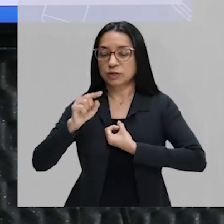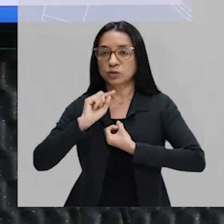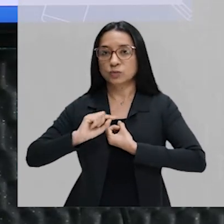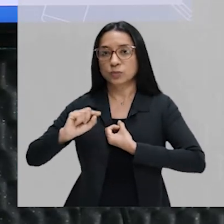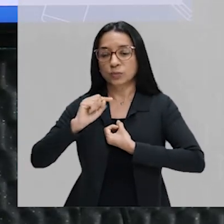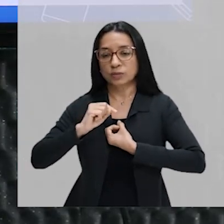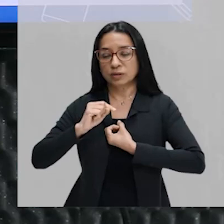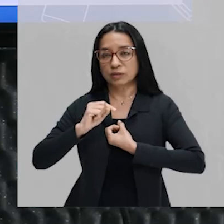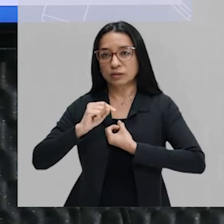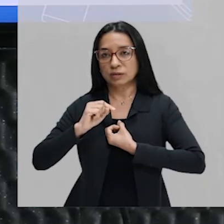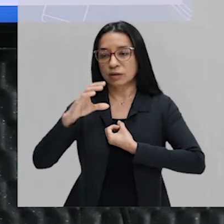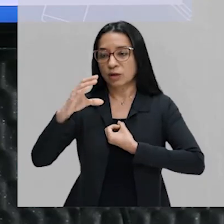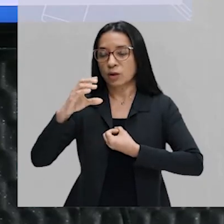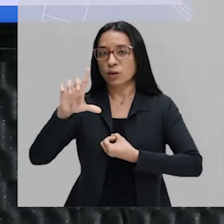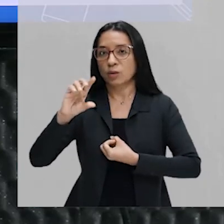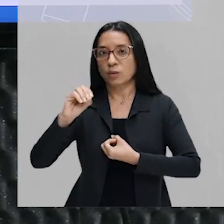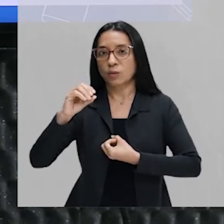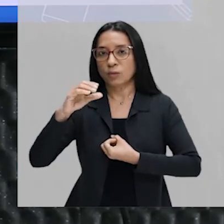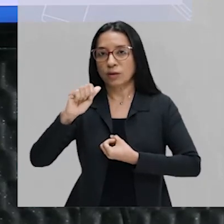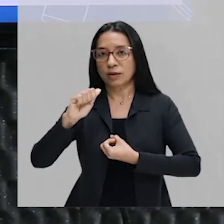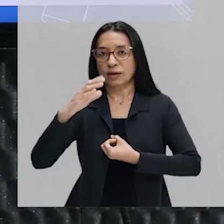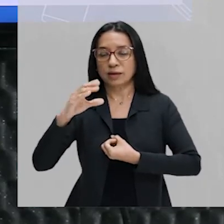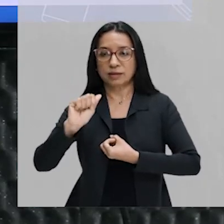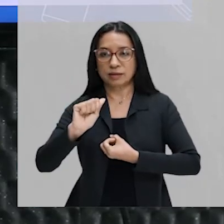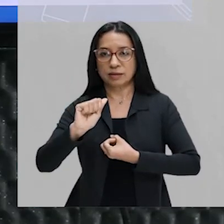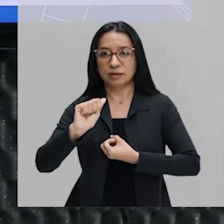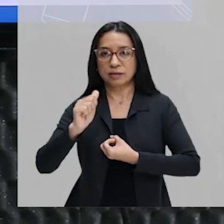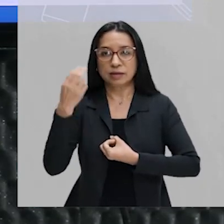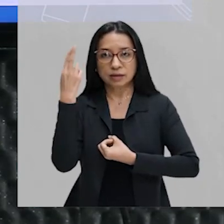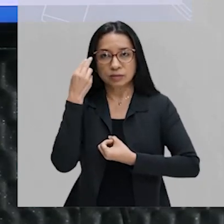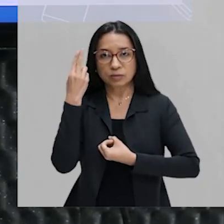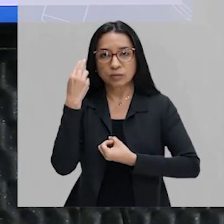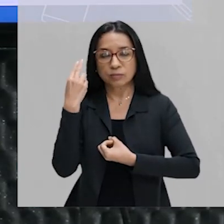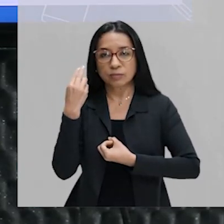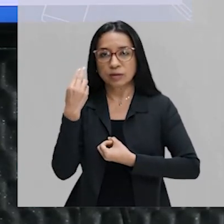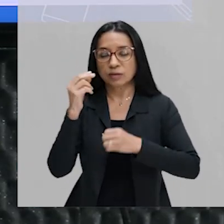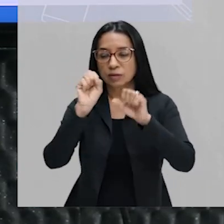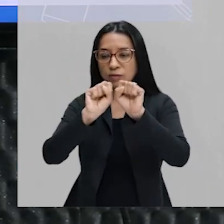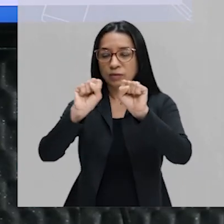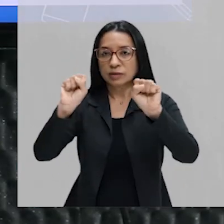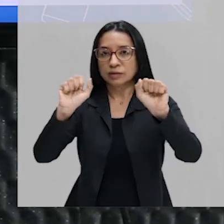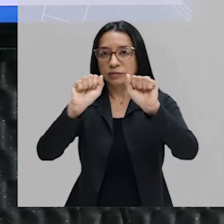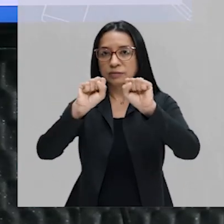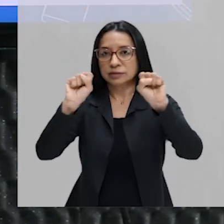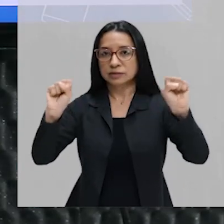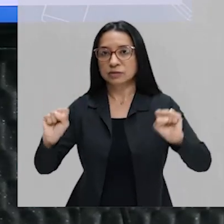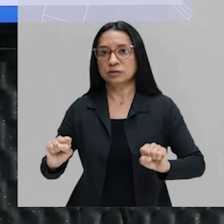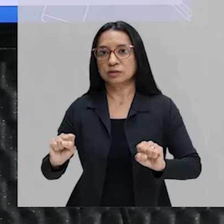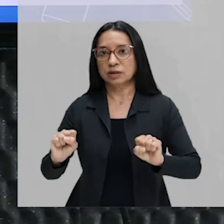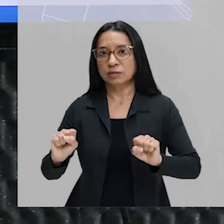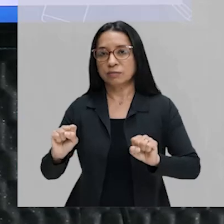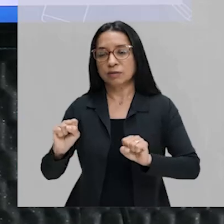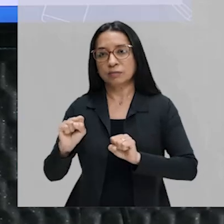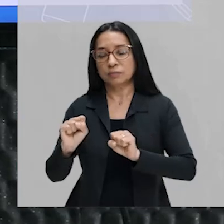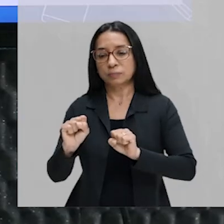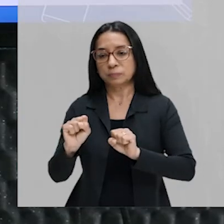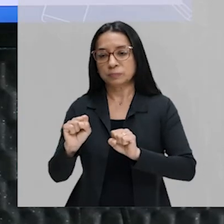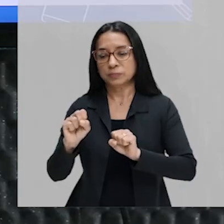um órgão que ele é comum tanto ao sistema urogenital quanto ao